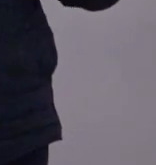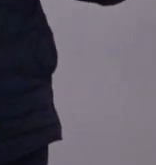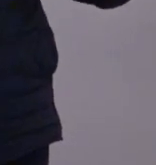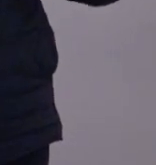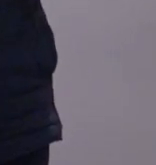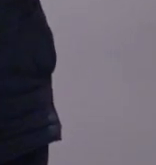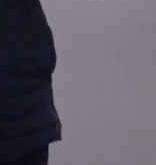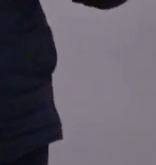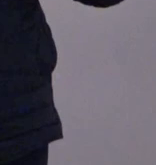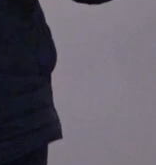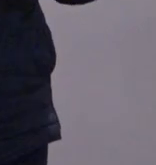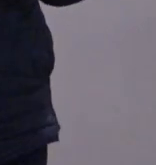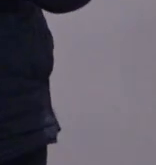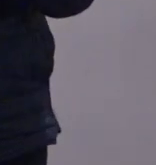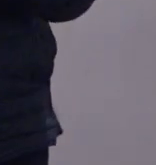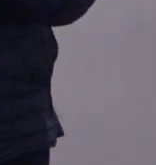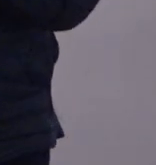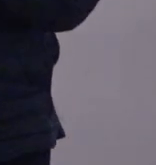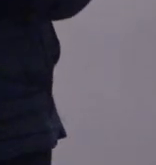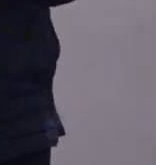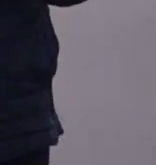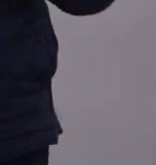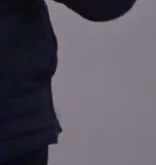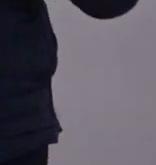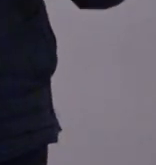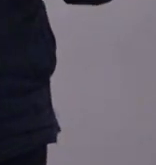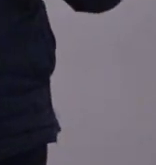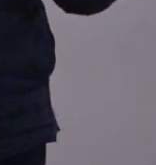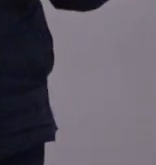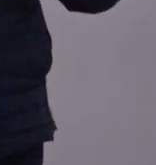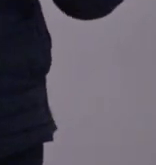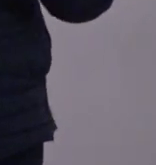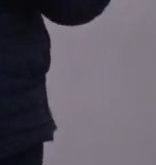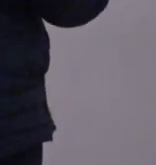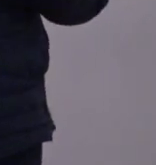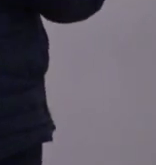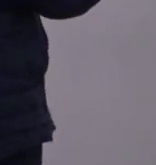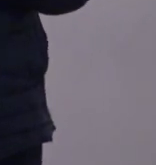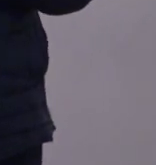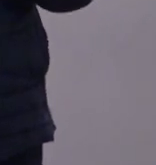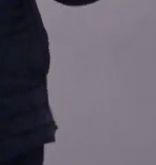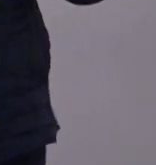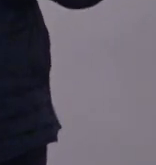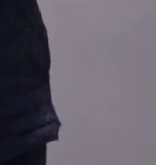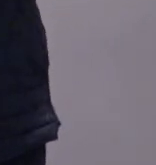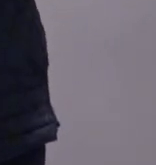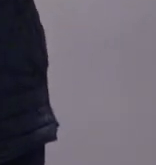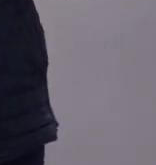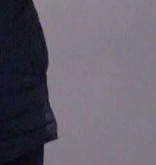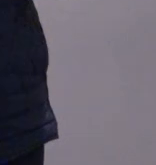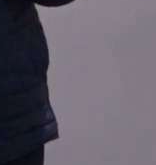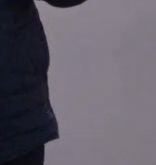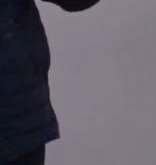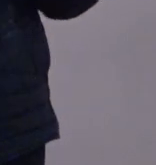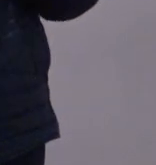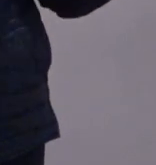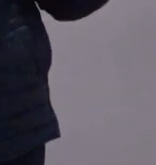dessa primeira mesa de debates e damos sequência ao nosso seminário.